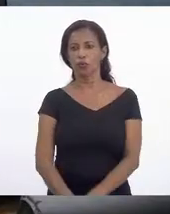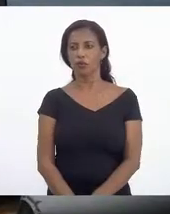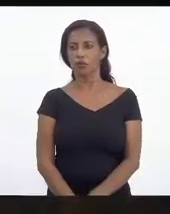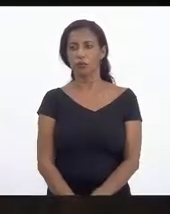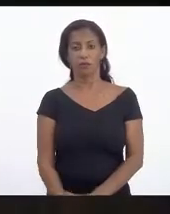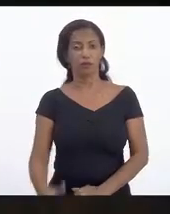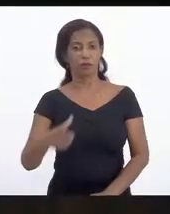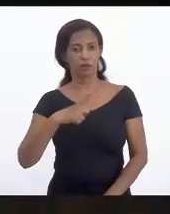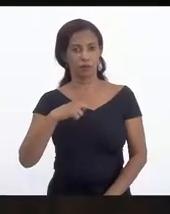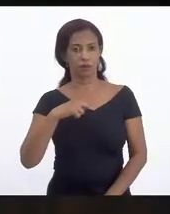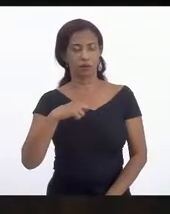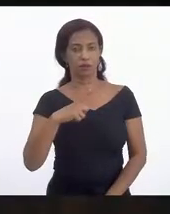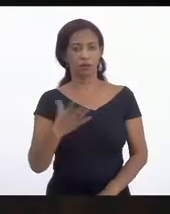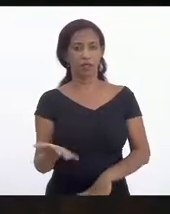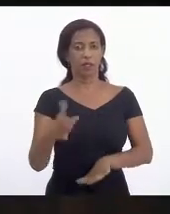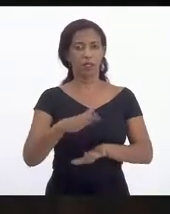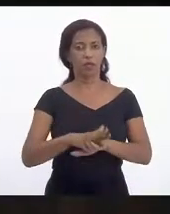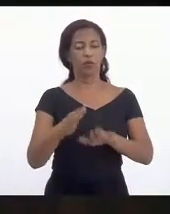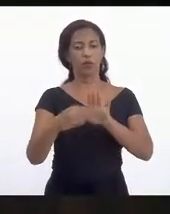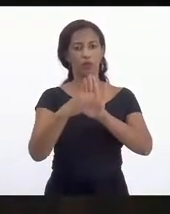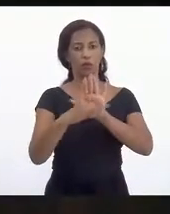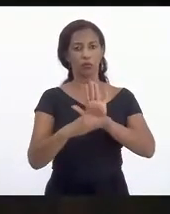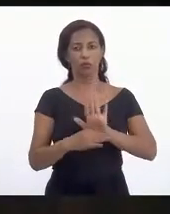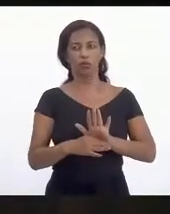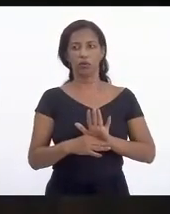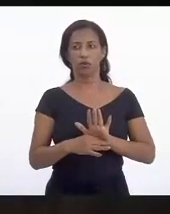Há sobre a mesa, inclusão na ordem do dia,